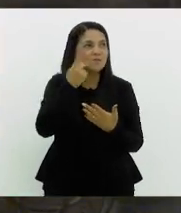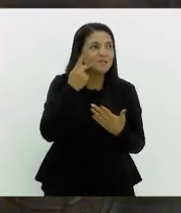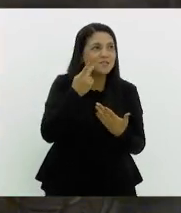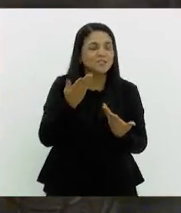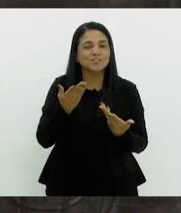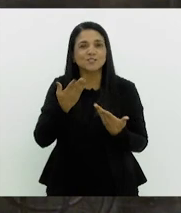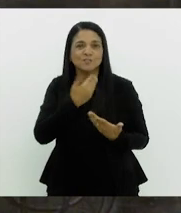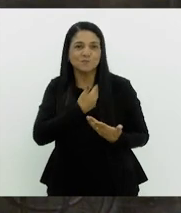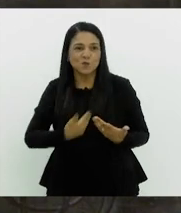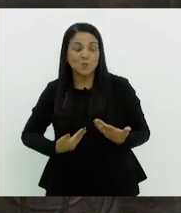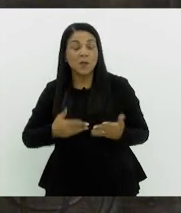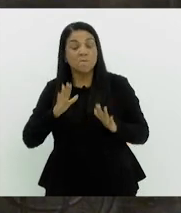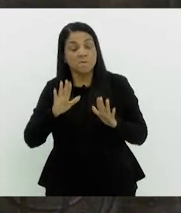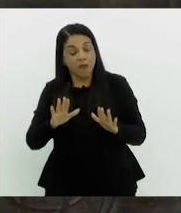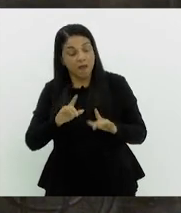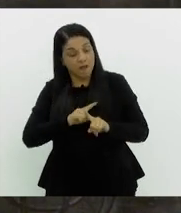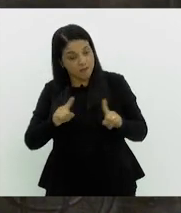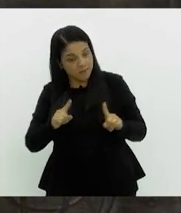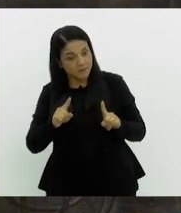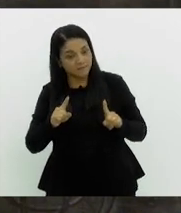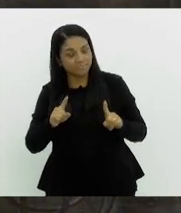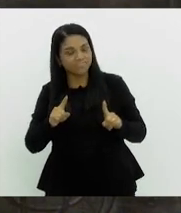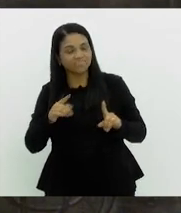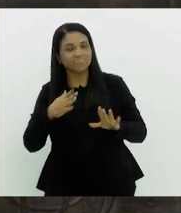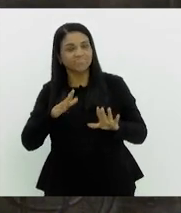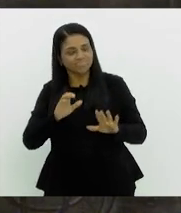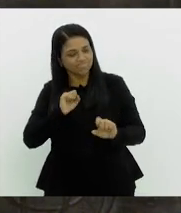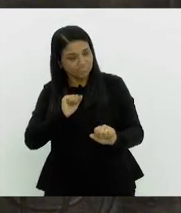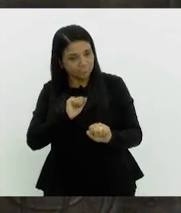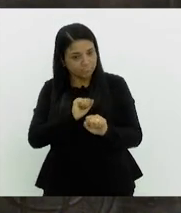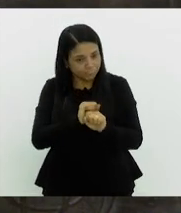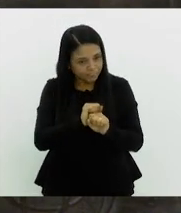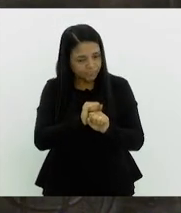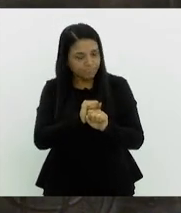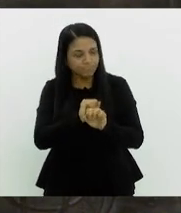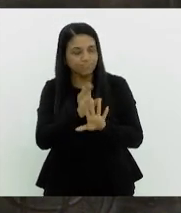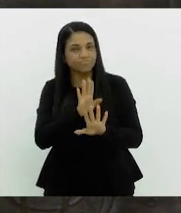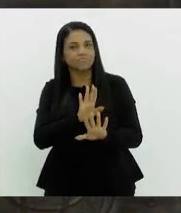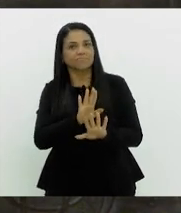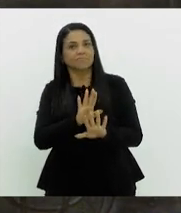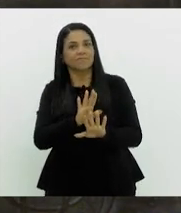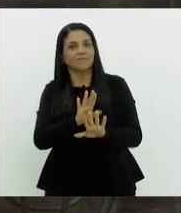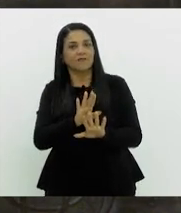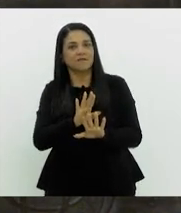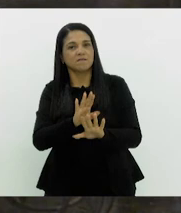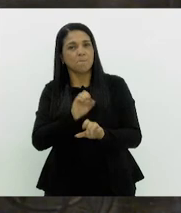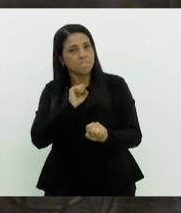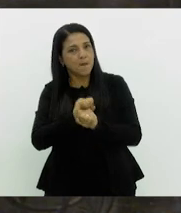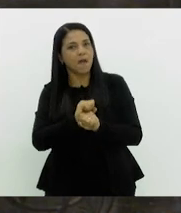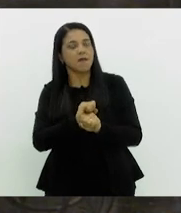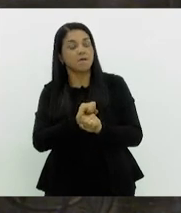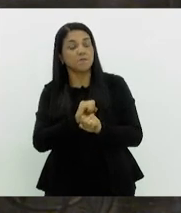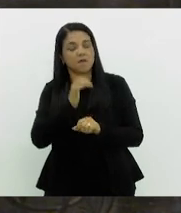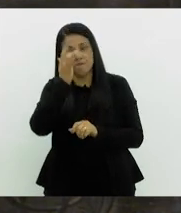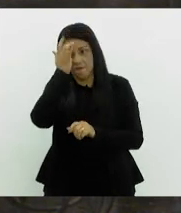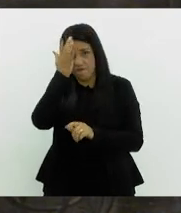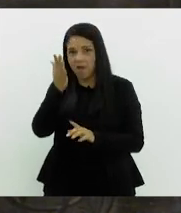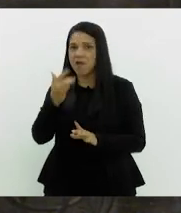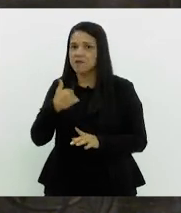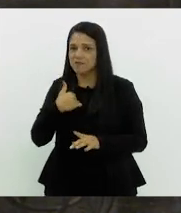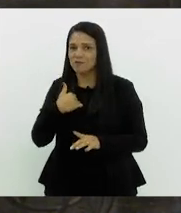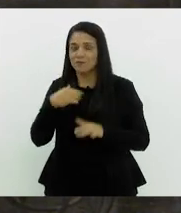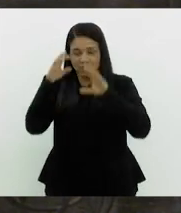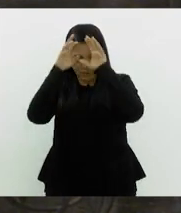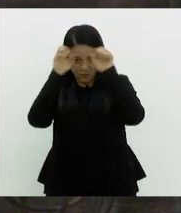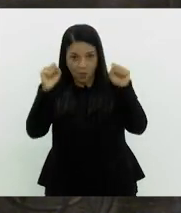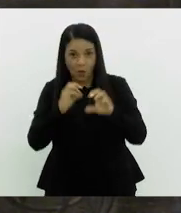feitas, mas a gente coloca os nossos freios, né? Até para nós é muito mais fácil, porque os tribunais de